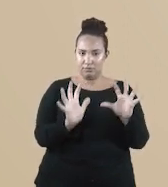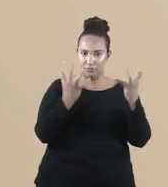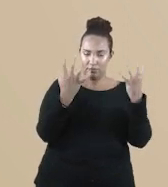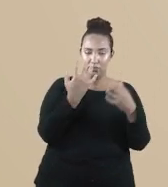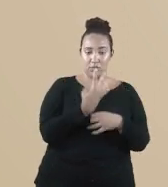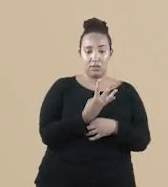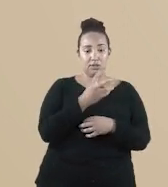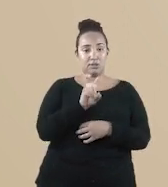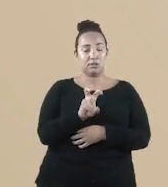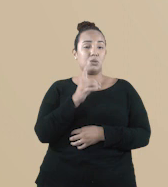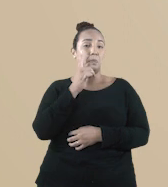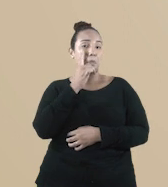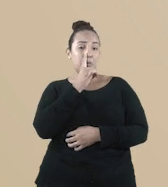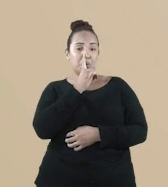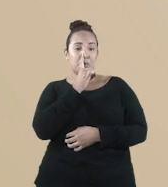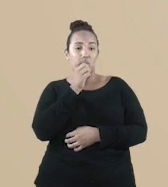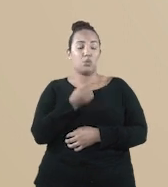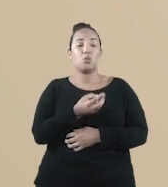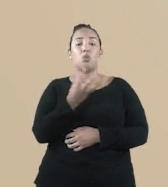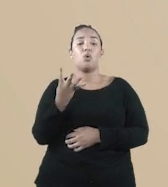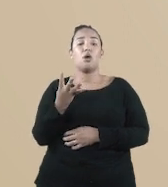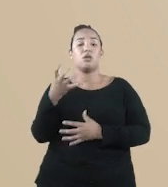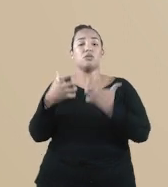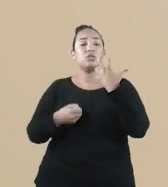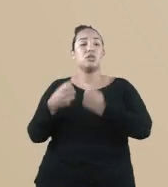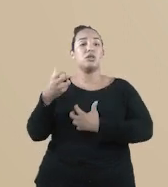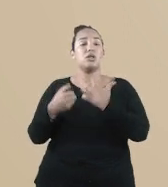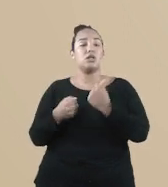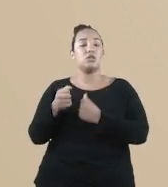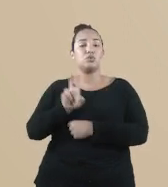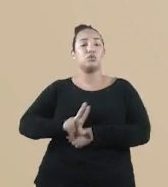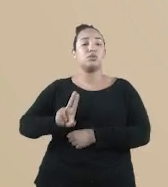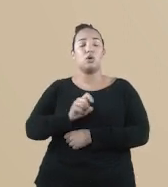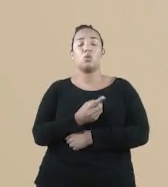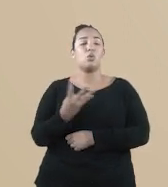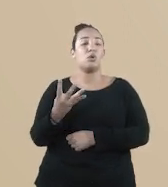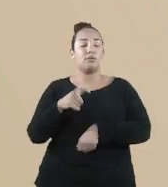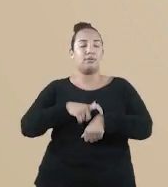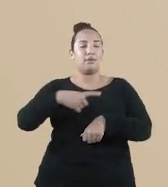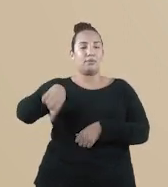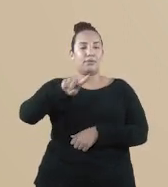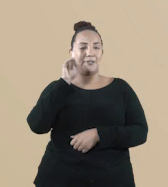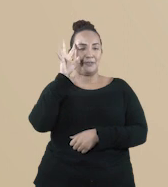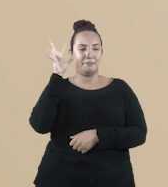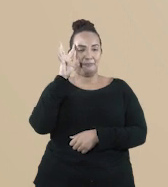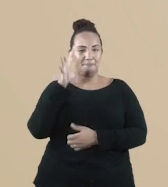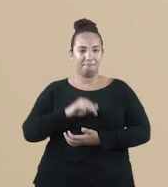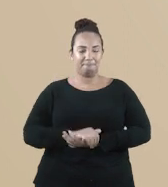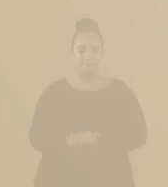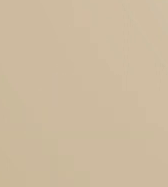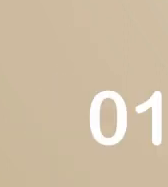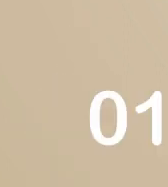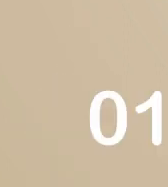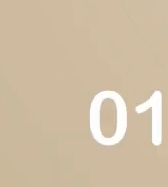confraternização, 45 biscoitos, de quantos litros de leite ela irá precisar? Vou dar um tempo para